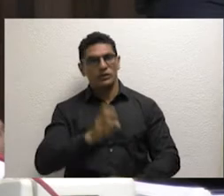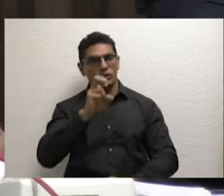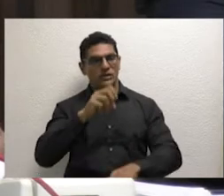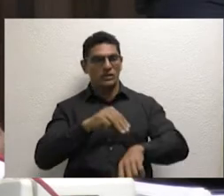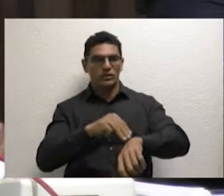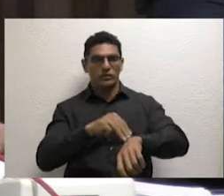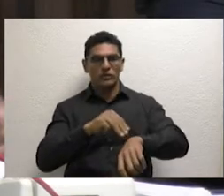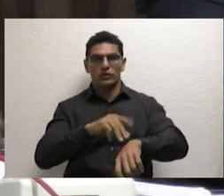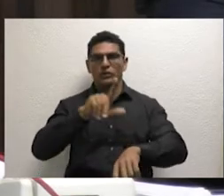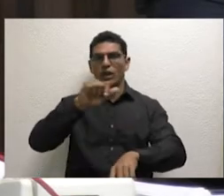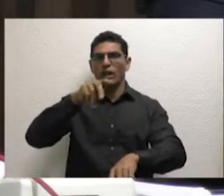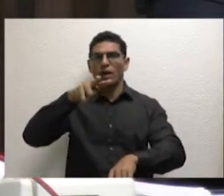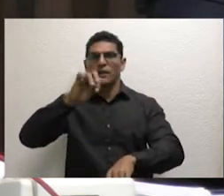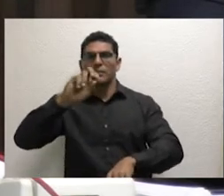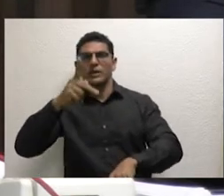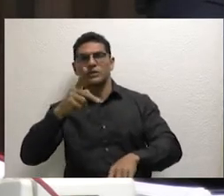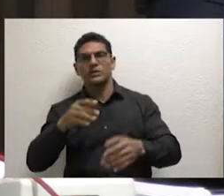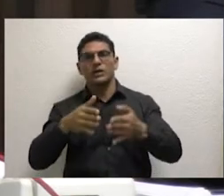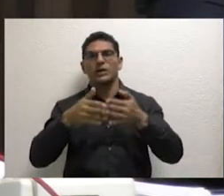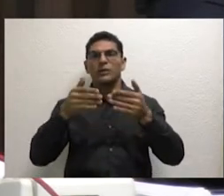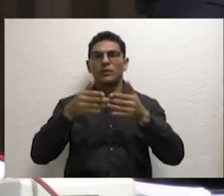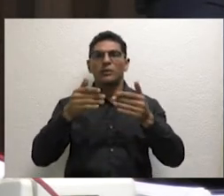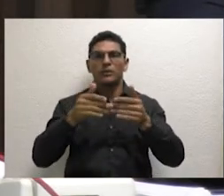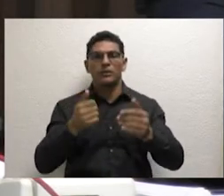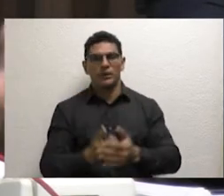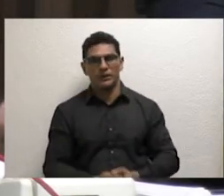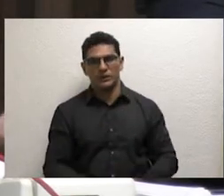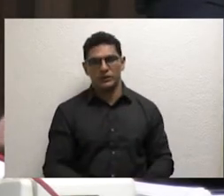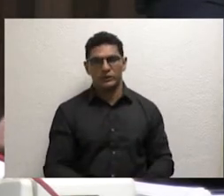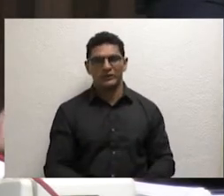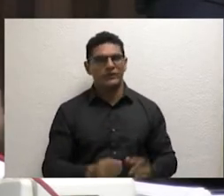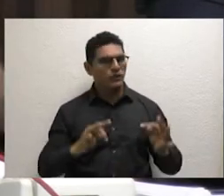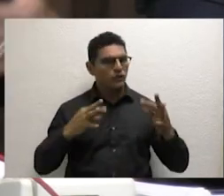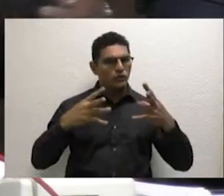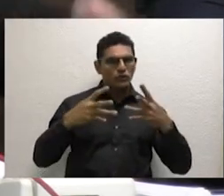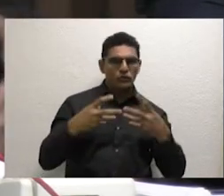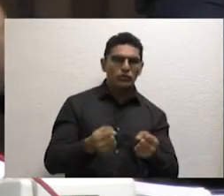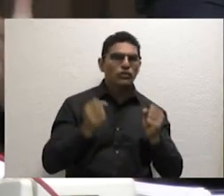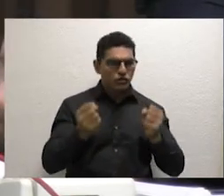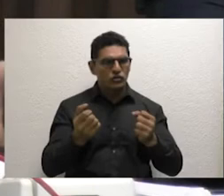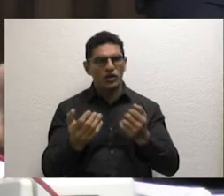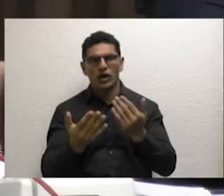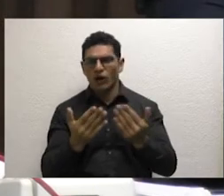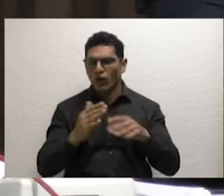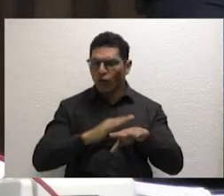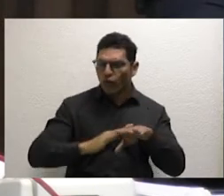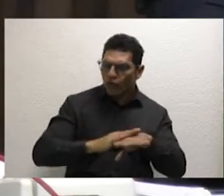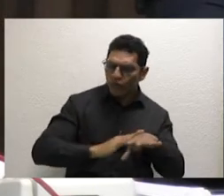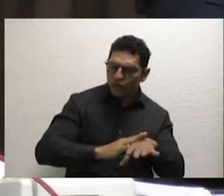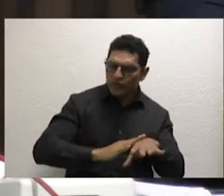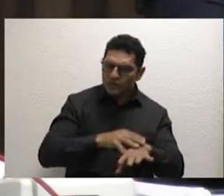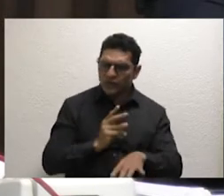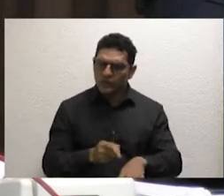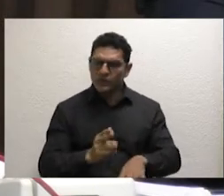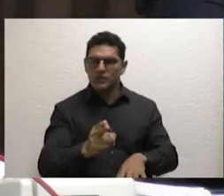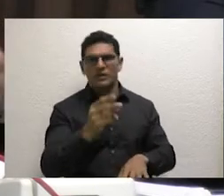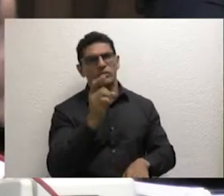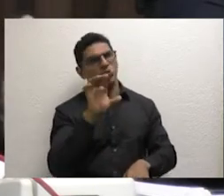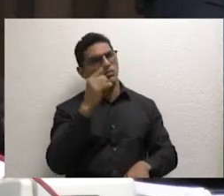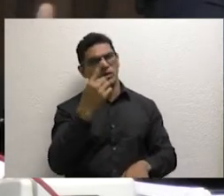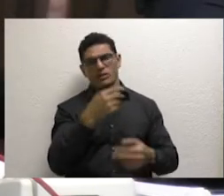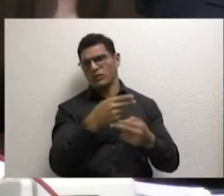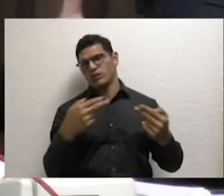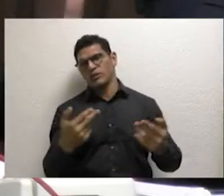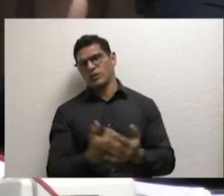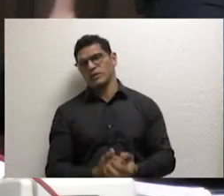minutos professor Lambert eu peço que de acordo com tudo aquilo que já conversamos das outras vezes apenas uma coisa que vossa